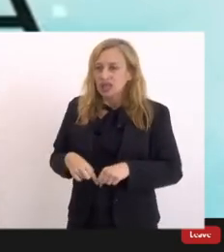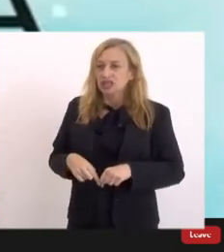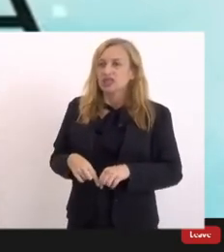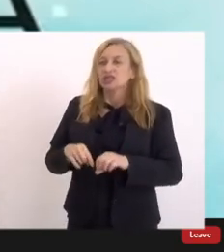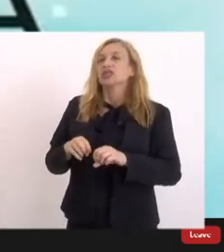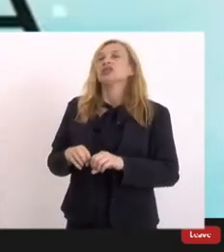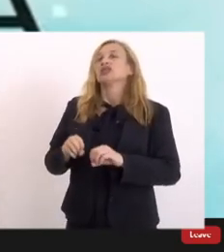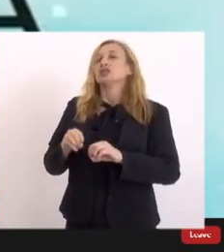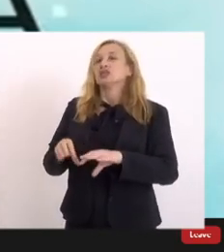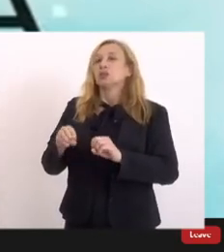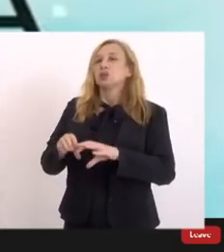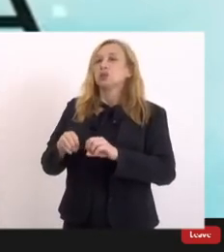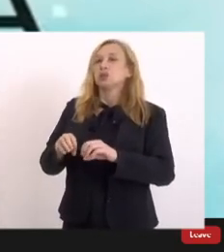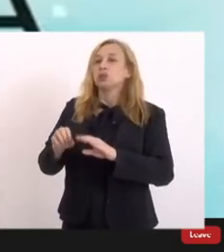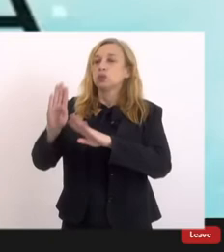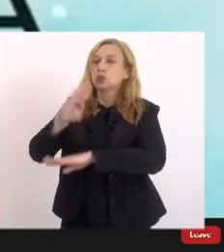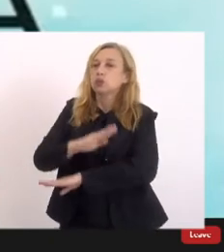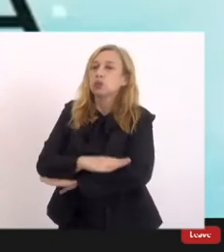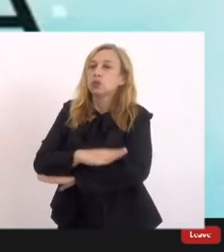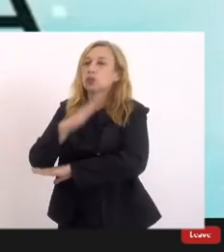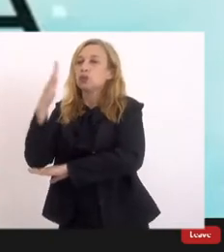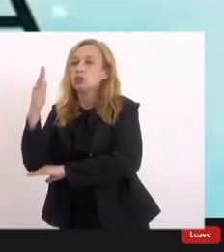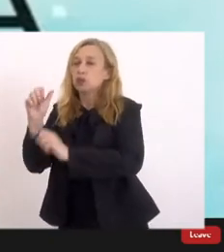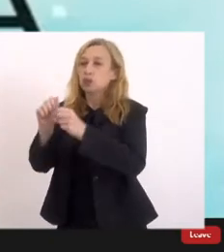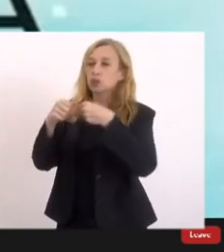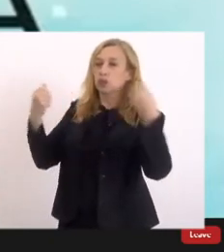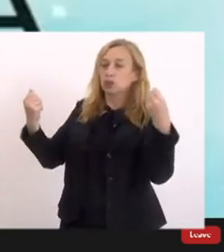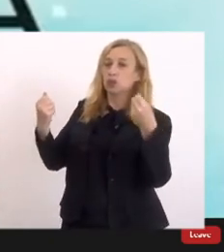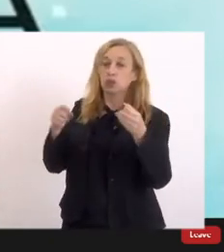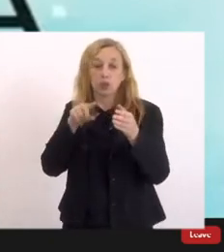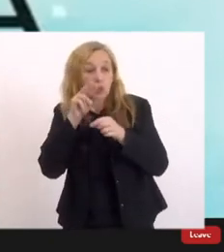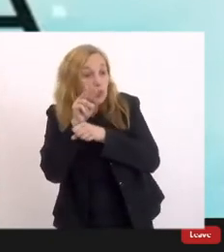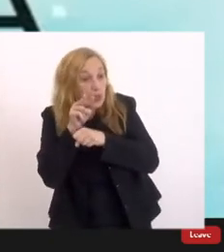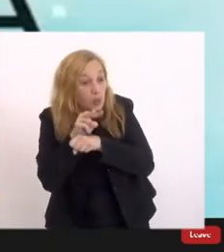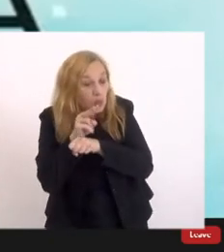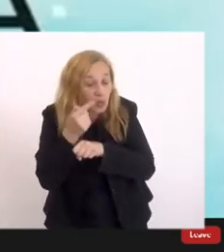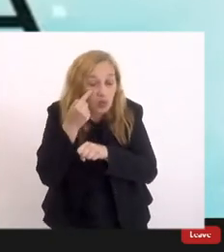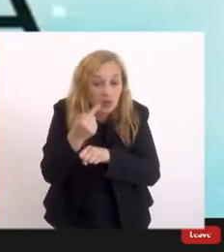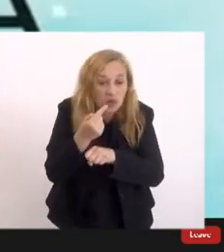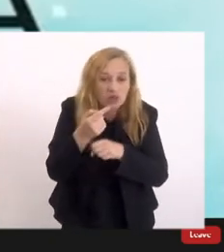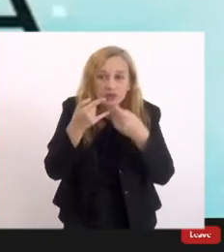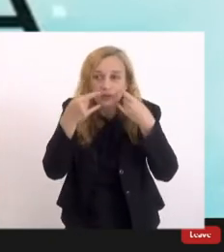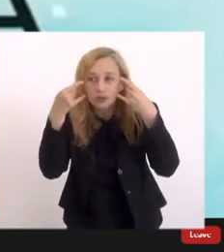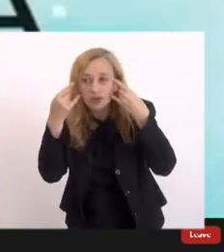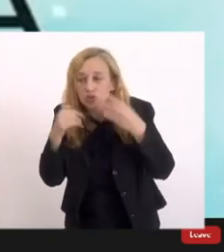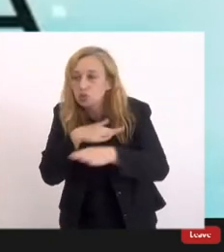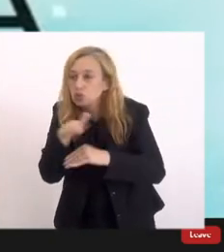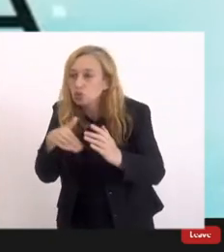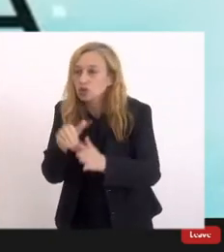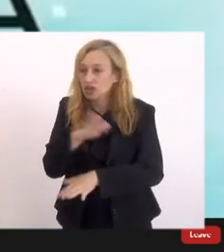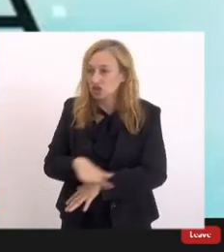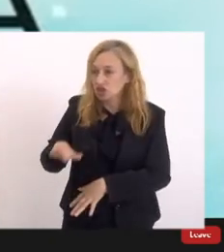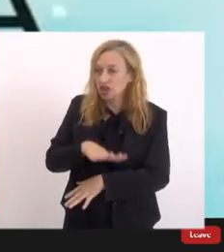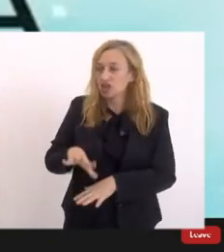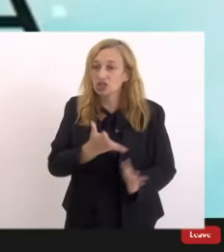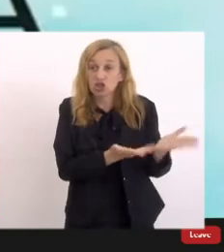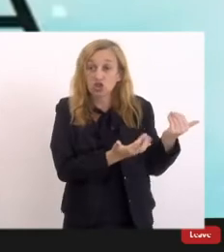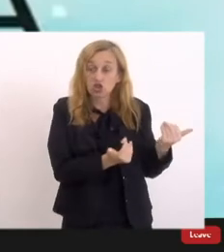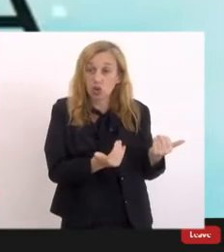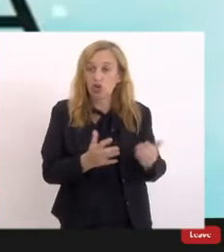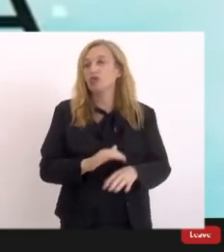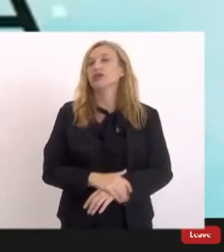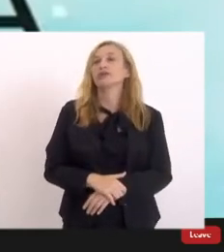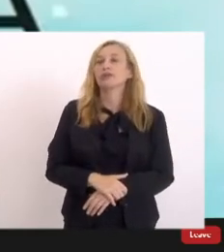a fiscalização de se as crianças, os jovens, estão usando as máscaras em todos os lugares da escola,